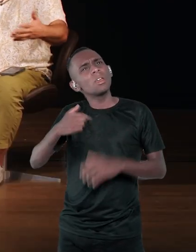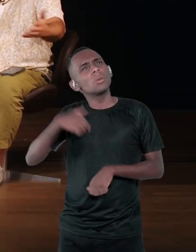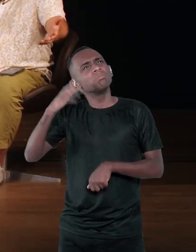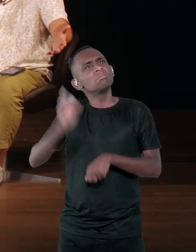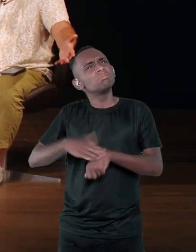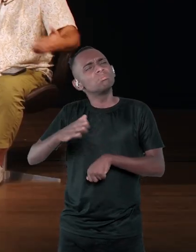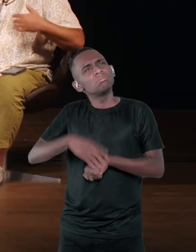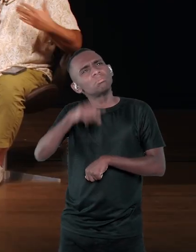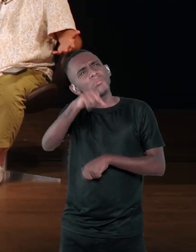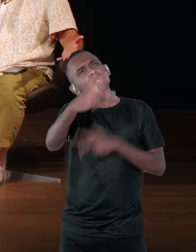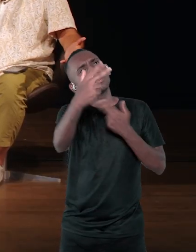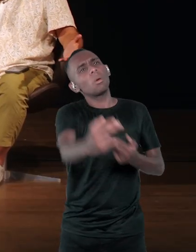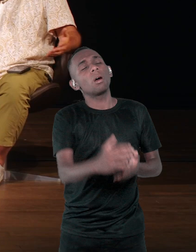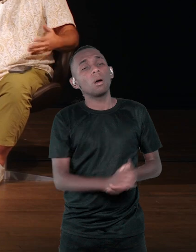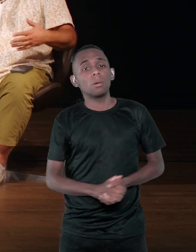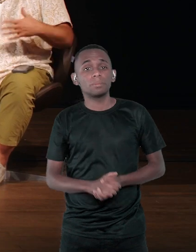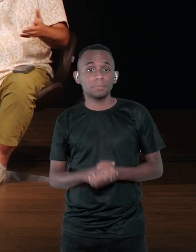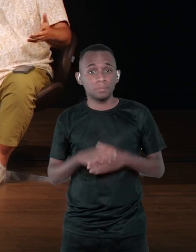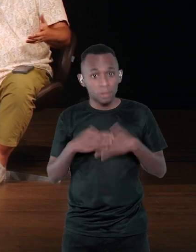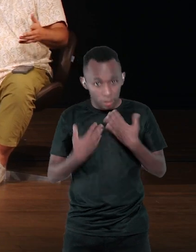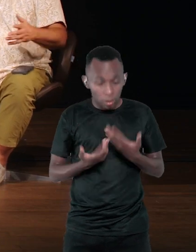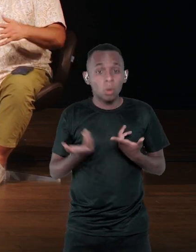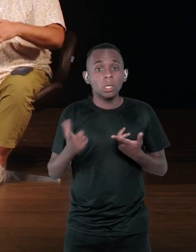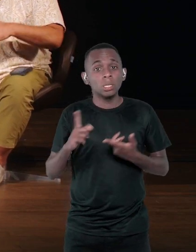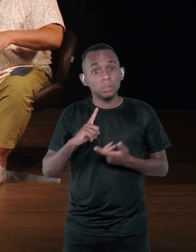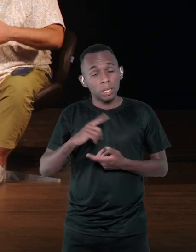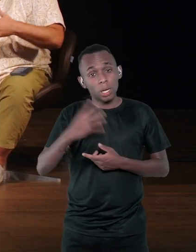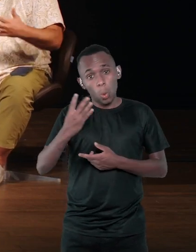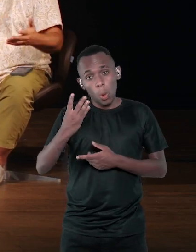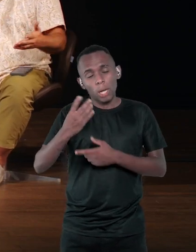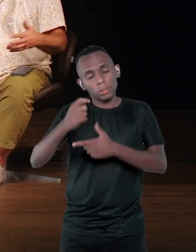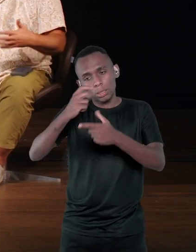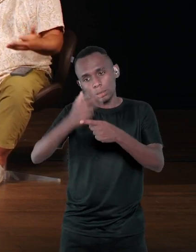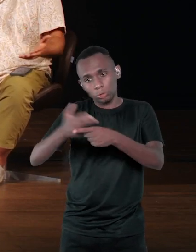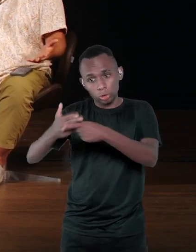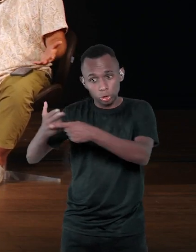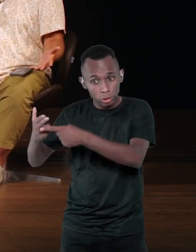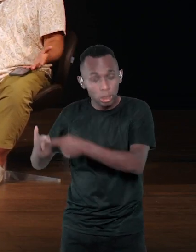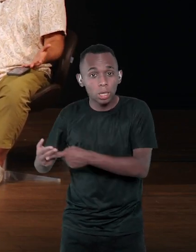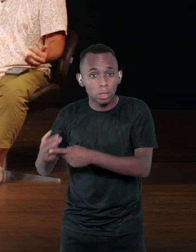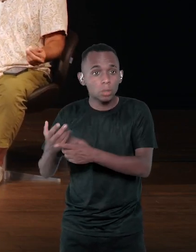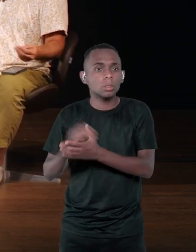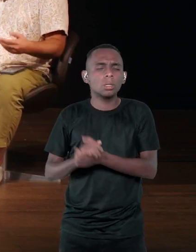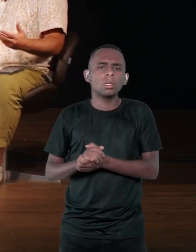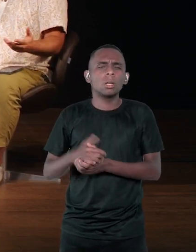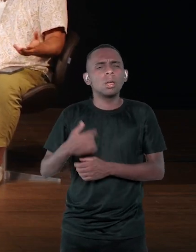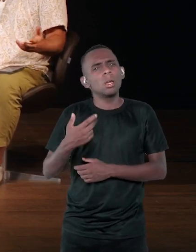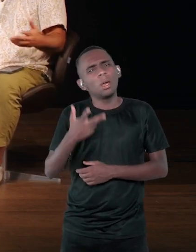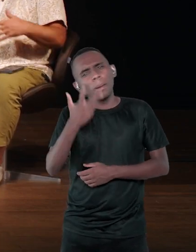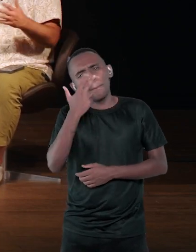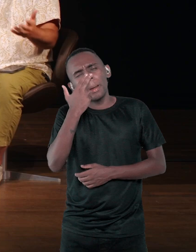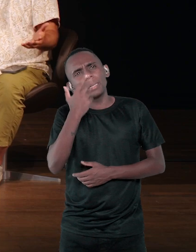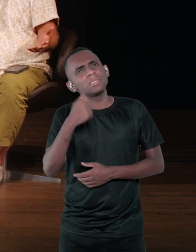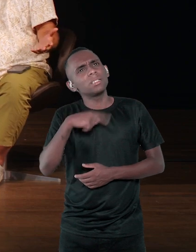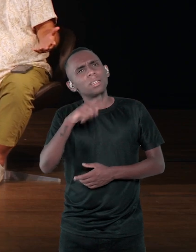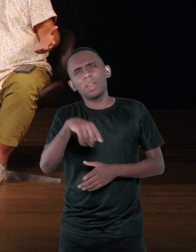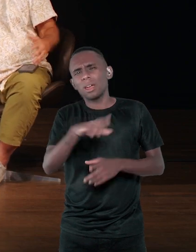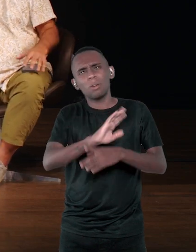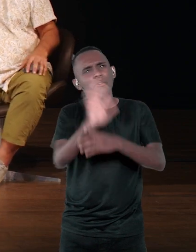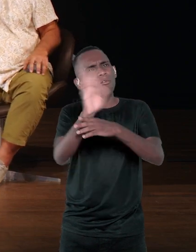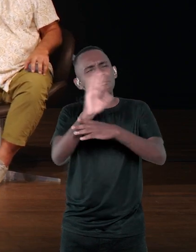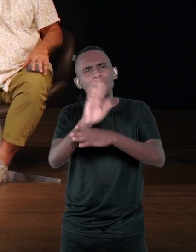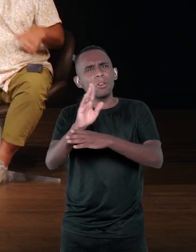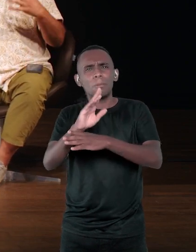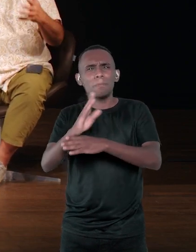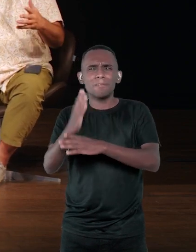temporada de Succession agora, é o que eu vou fazer amanhã na estrada, e eu acho que é Shakespeare Succession, é uma coisa louca, guardadas